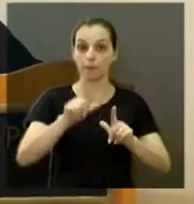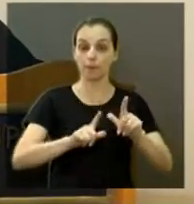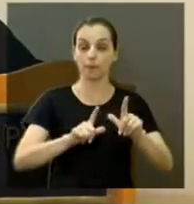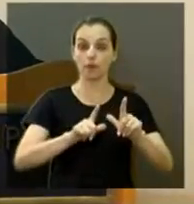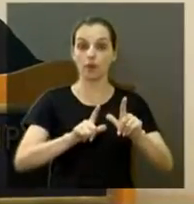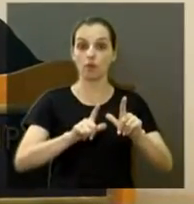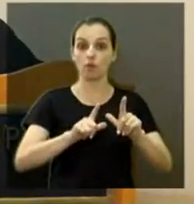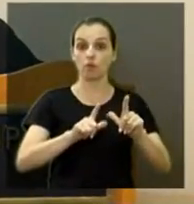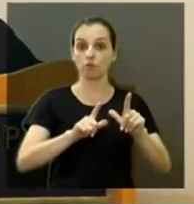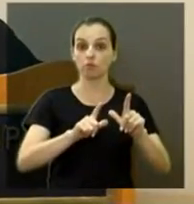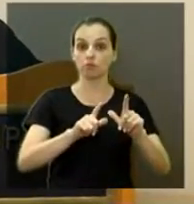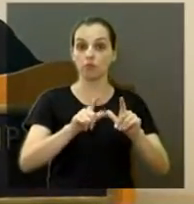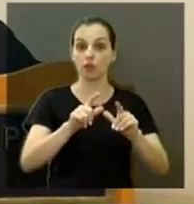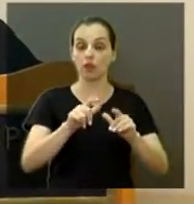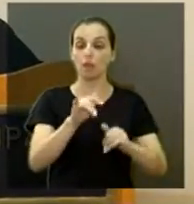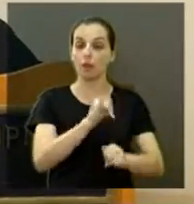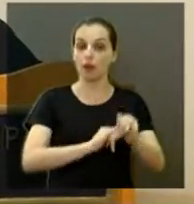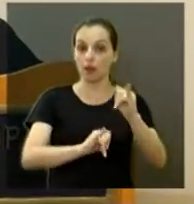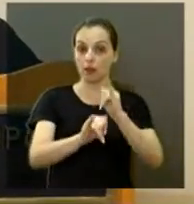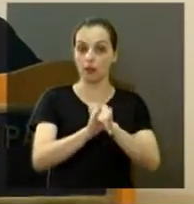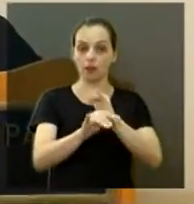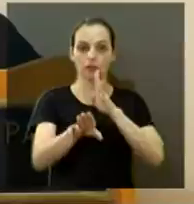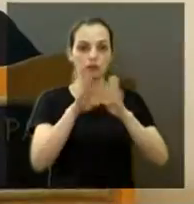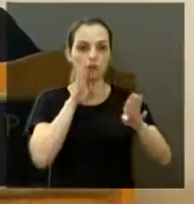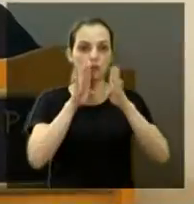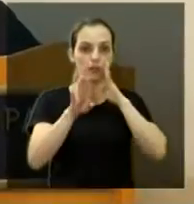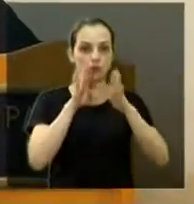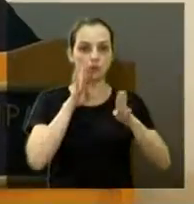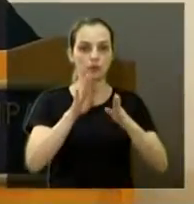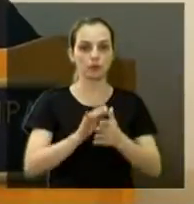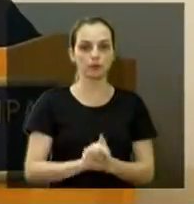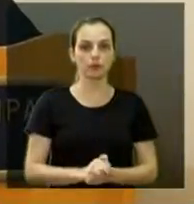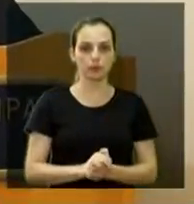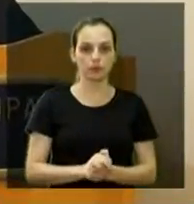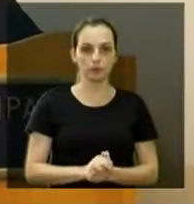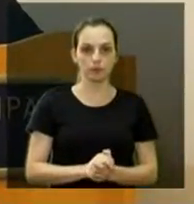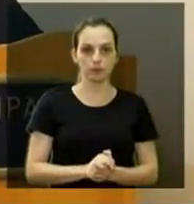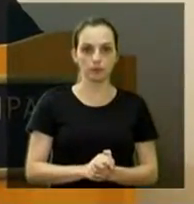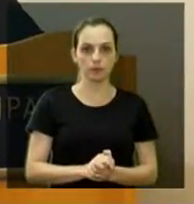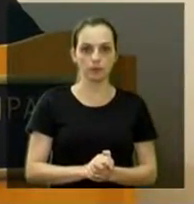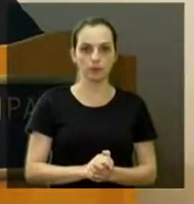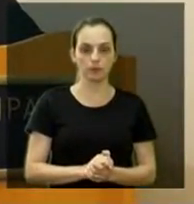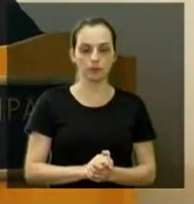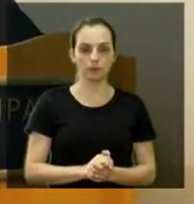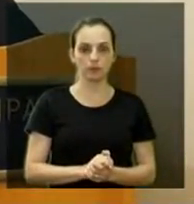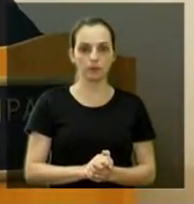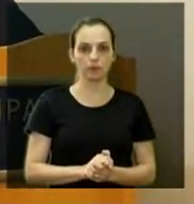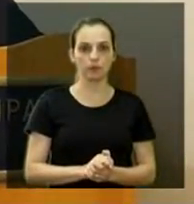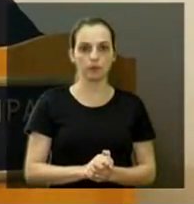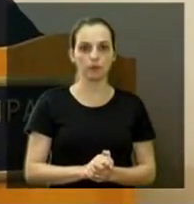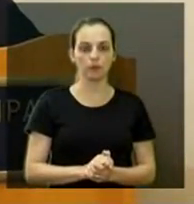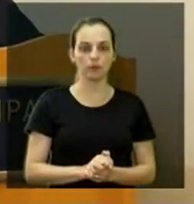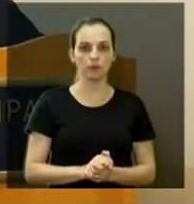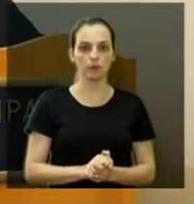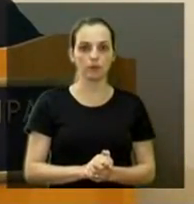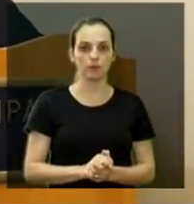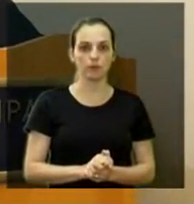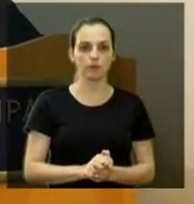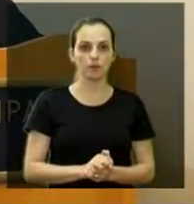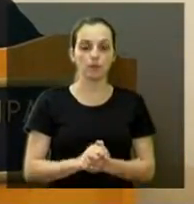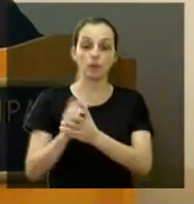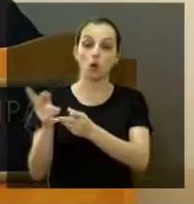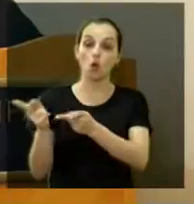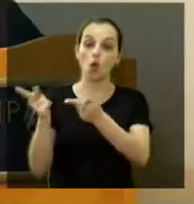net e pelo Facebook. Eu quero aqui, essa noite,